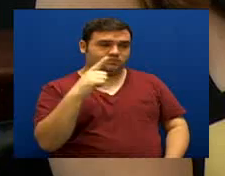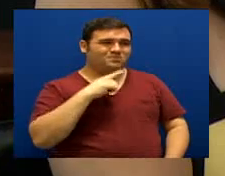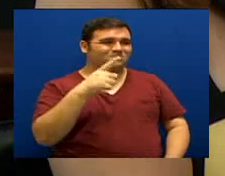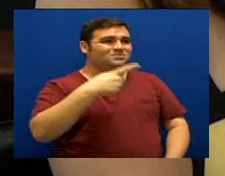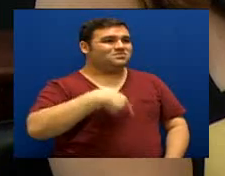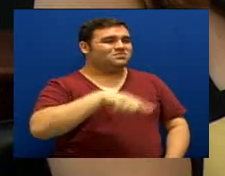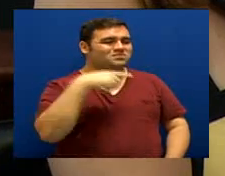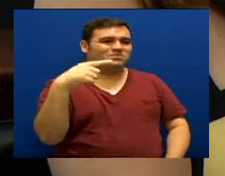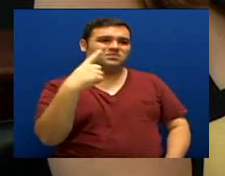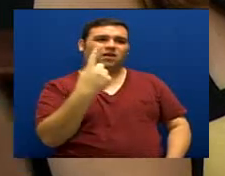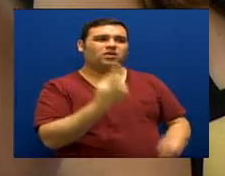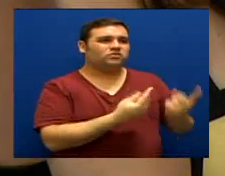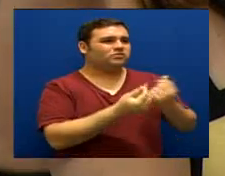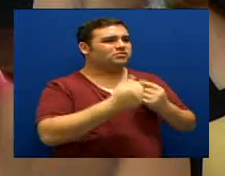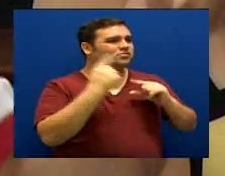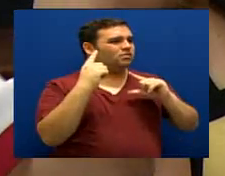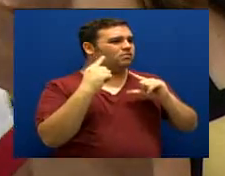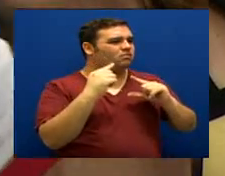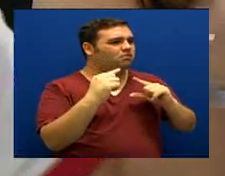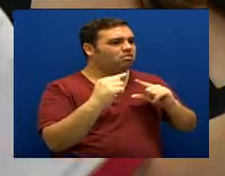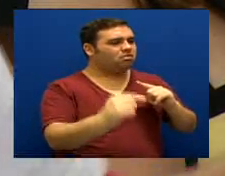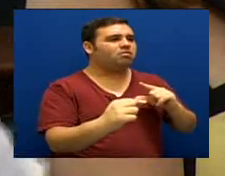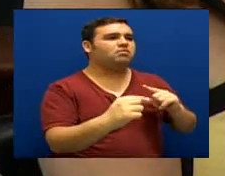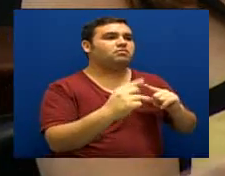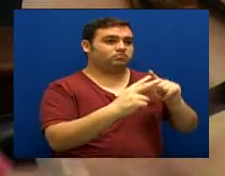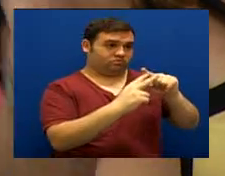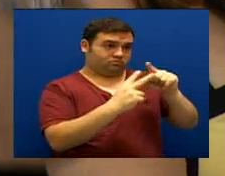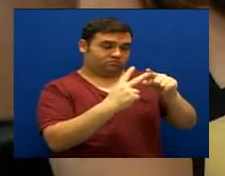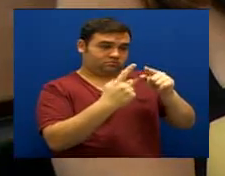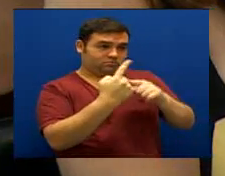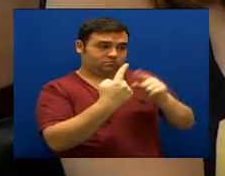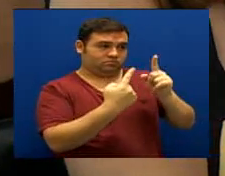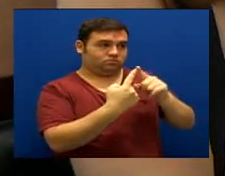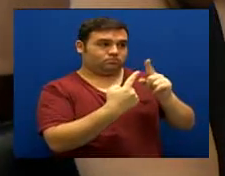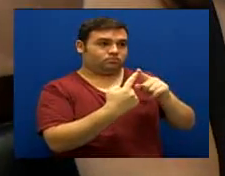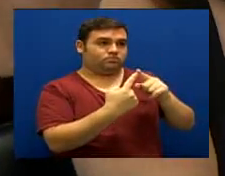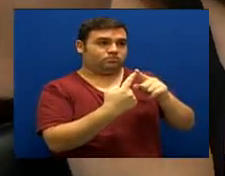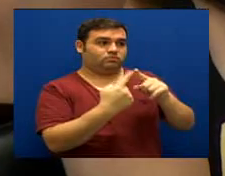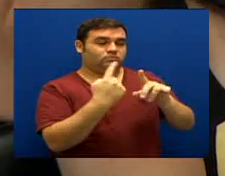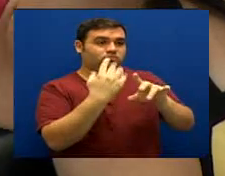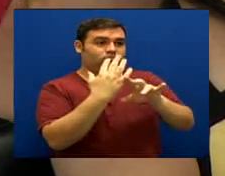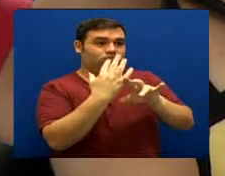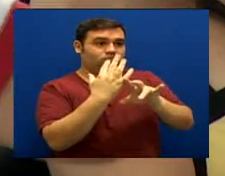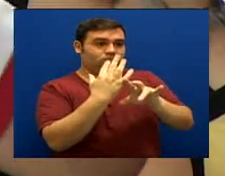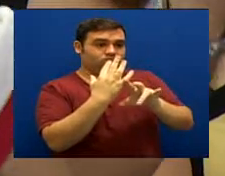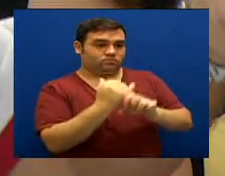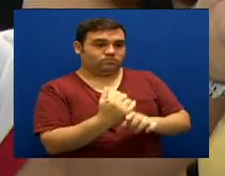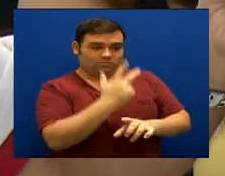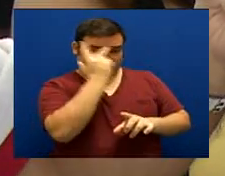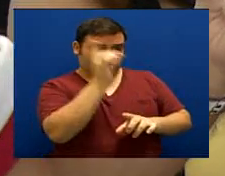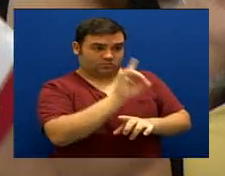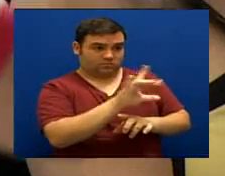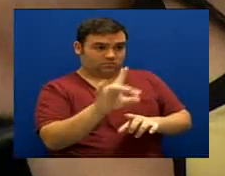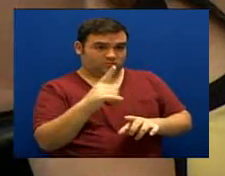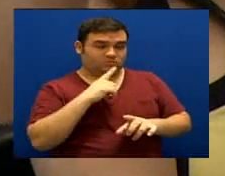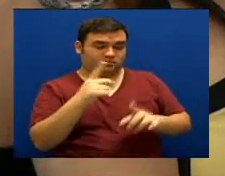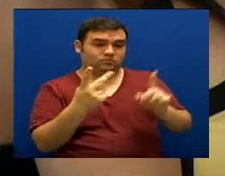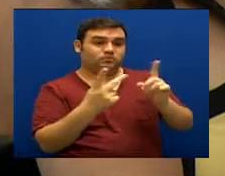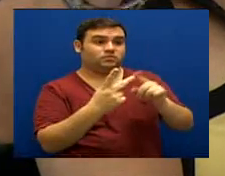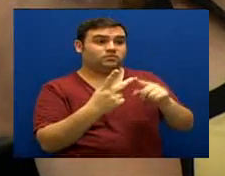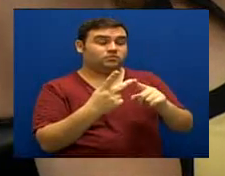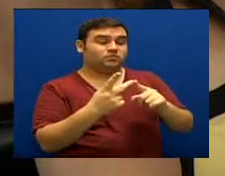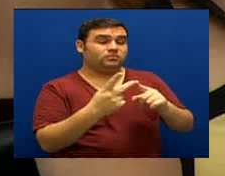violentamente ou pegar dois indicadores salário e renda média per capta e